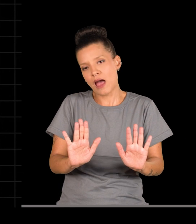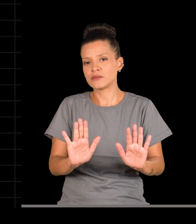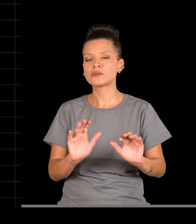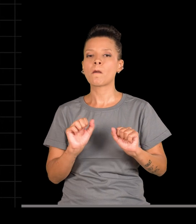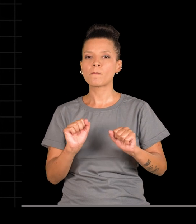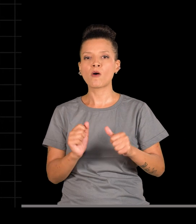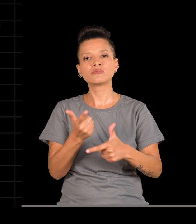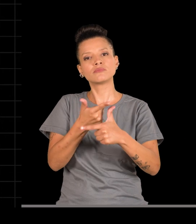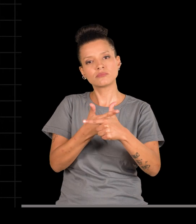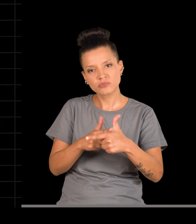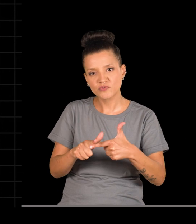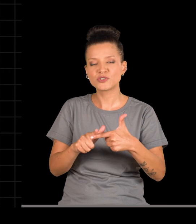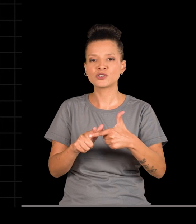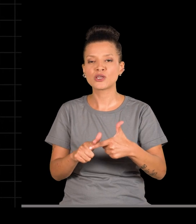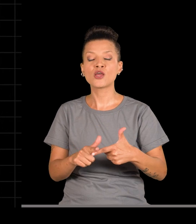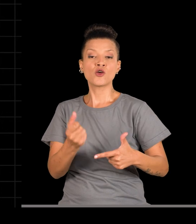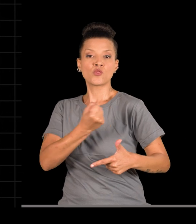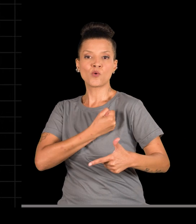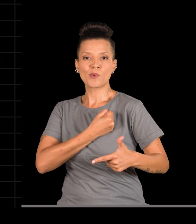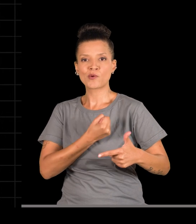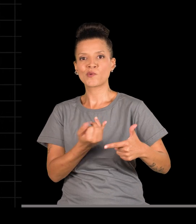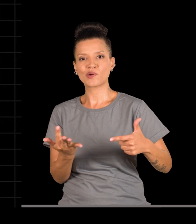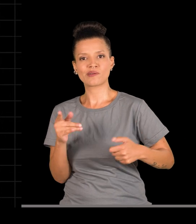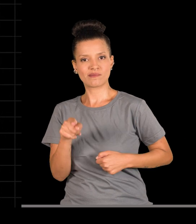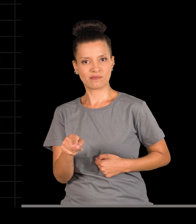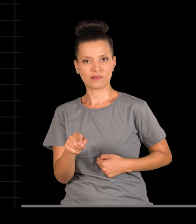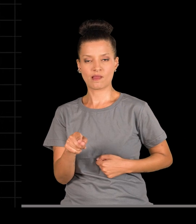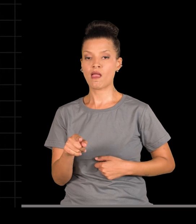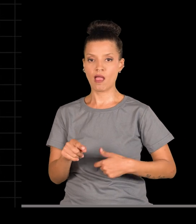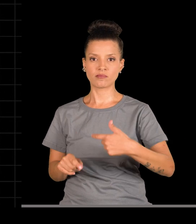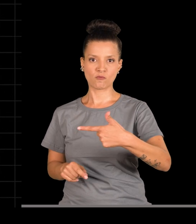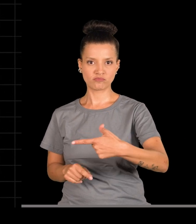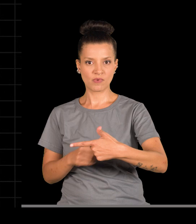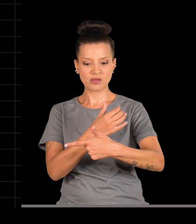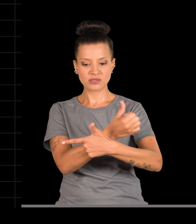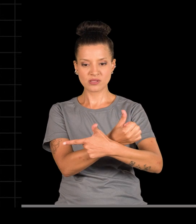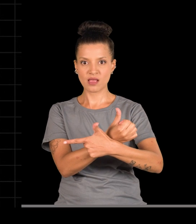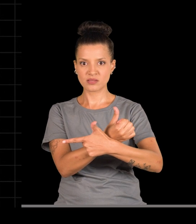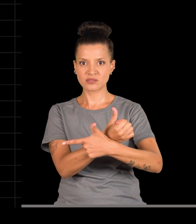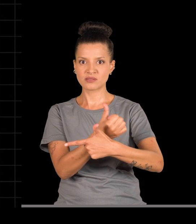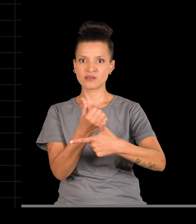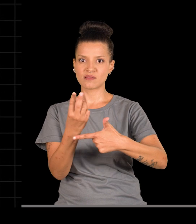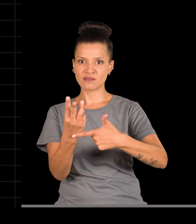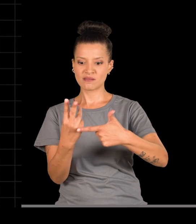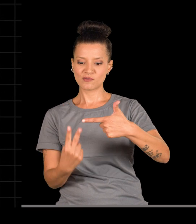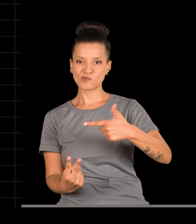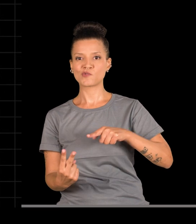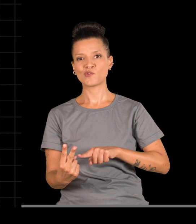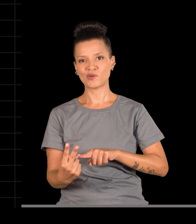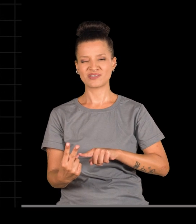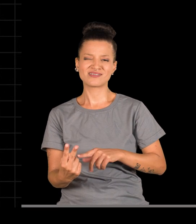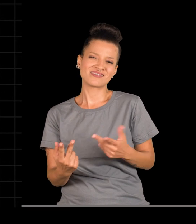fração ali, né? Mas, na verdade, representa um número inteiro, né? Que no caso ali é o número 2. Peguei 2 inteiros aqui, comi tudo, né?